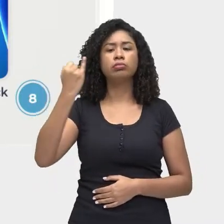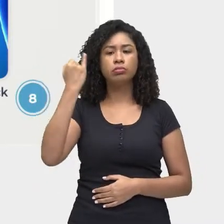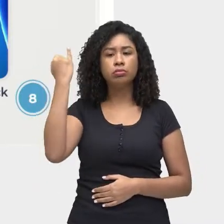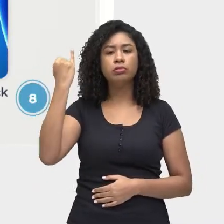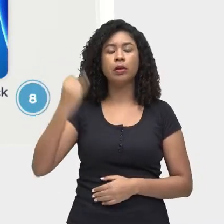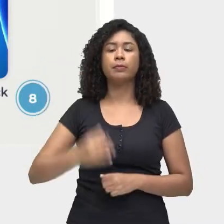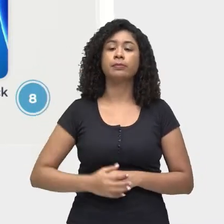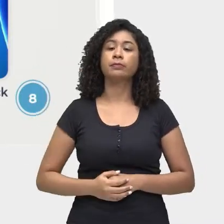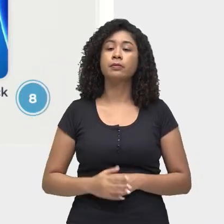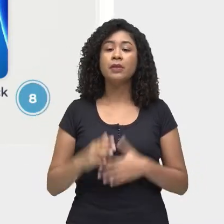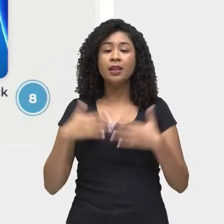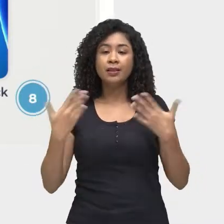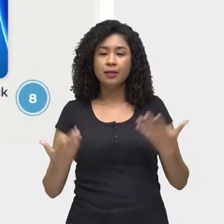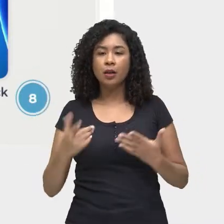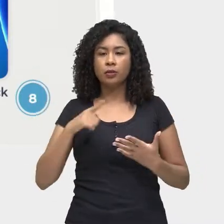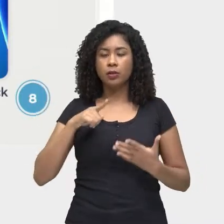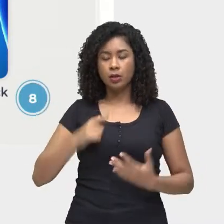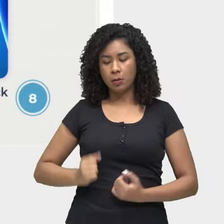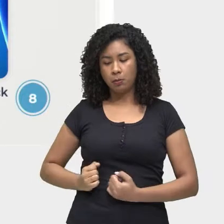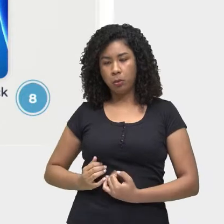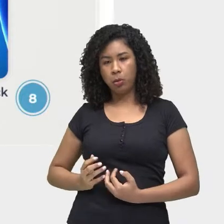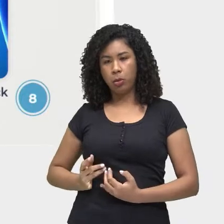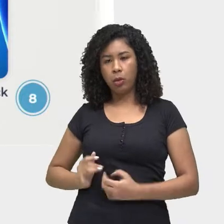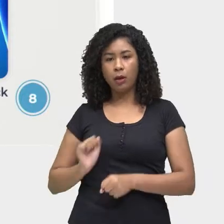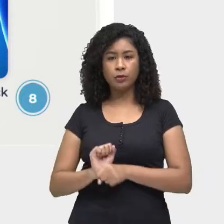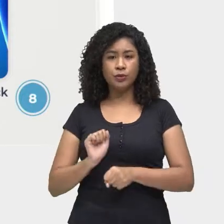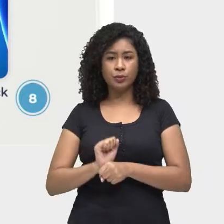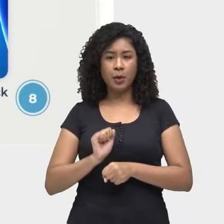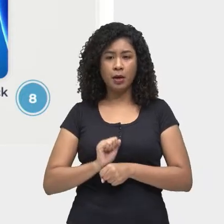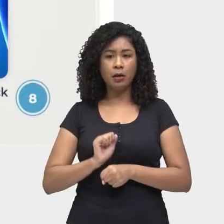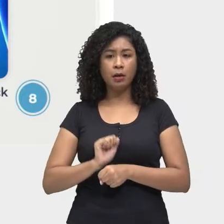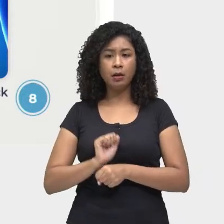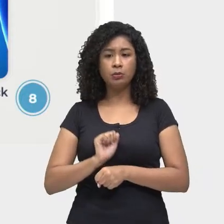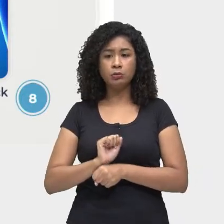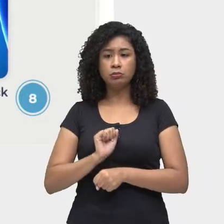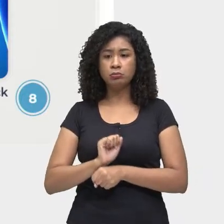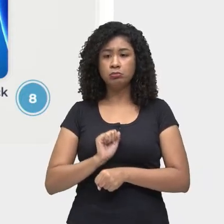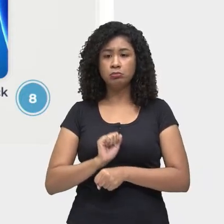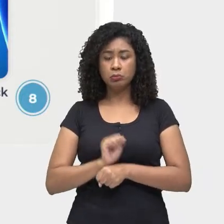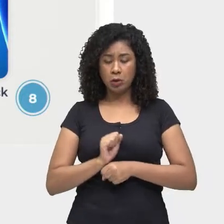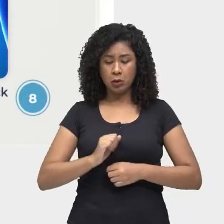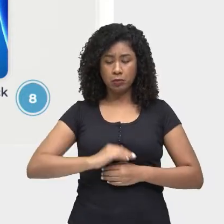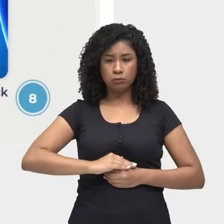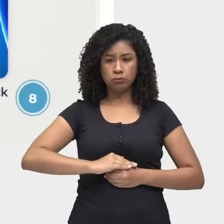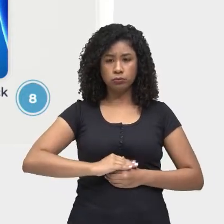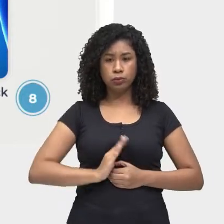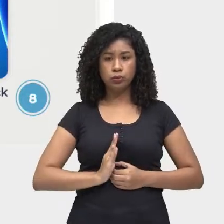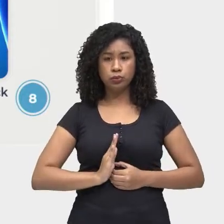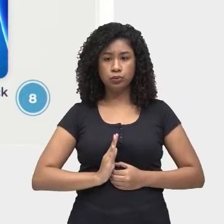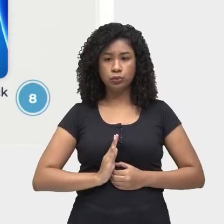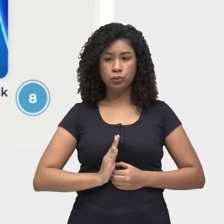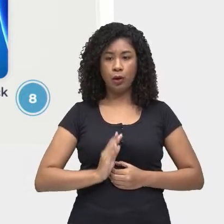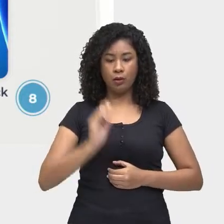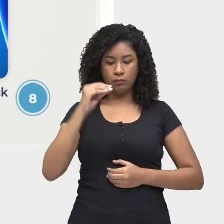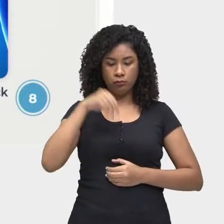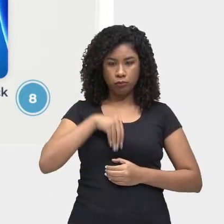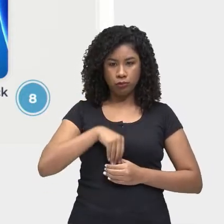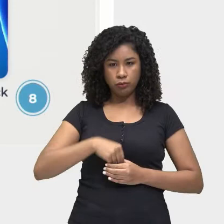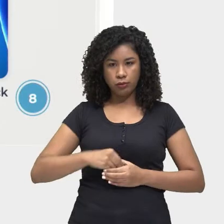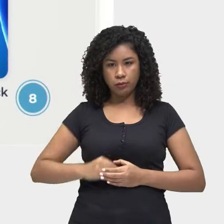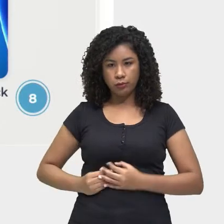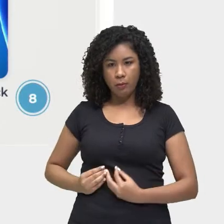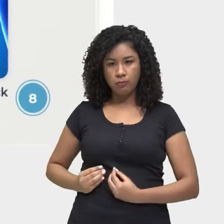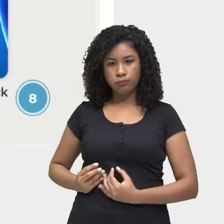lá pronto para receber o alimento que vai cair. E esse suco gástrico ele tem ácido clorídrico, por isso que ele é